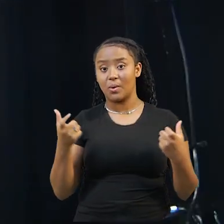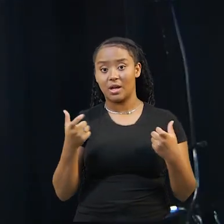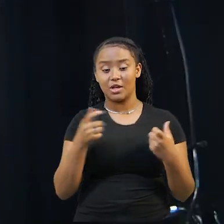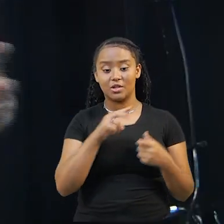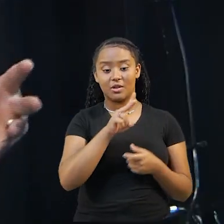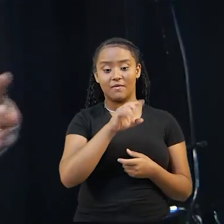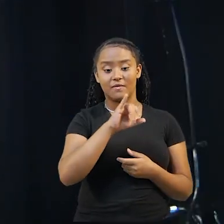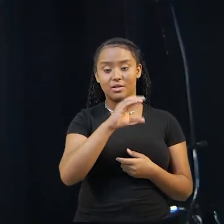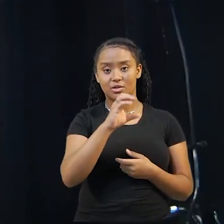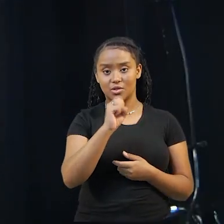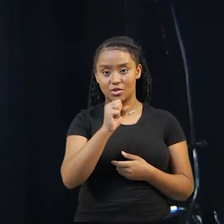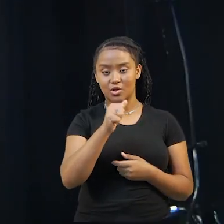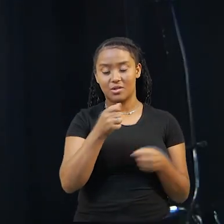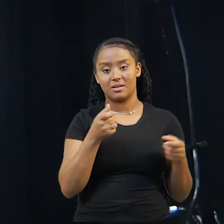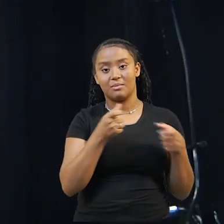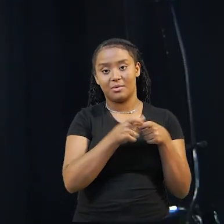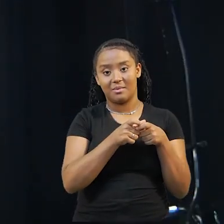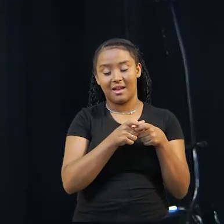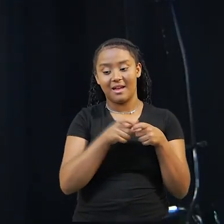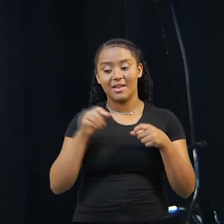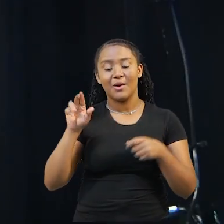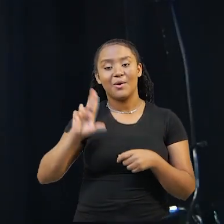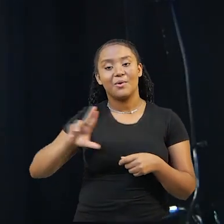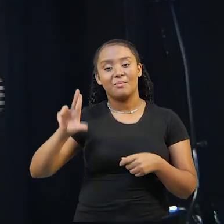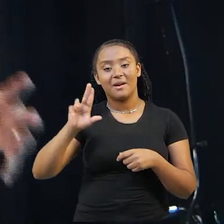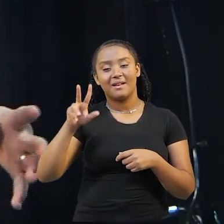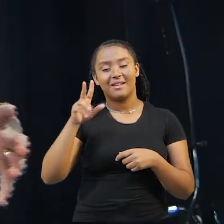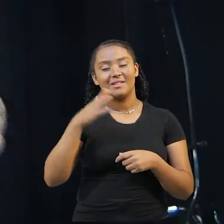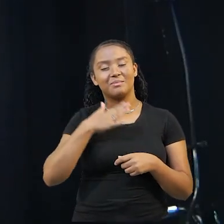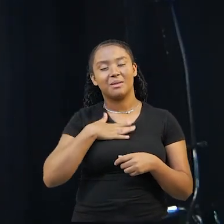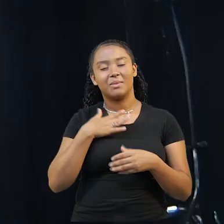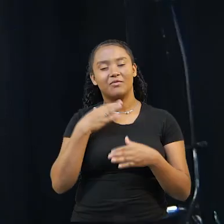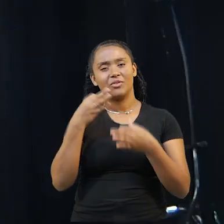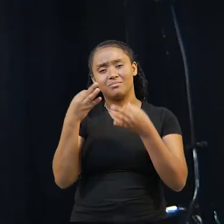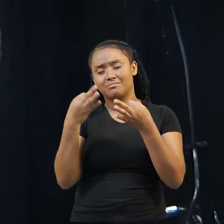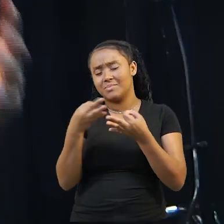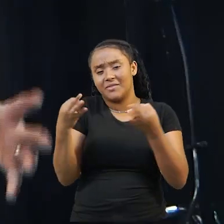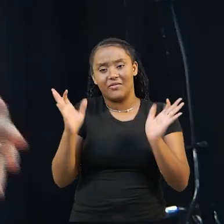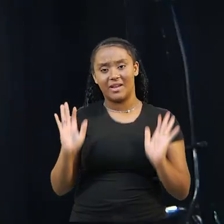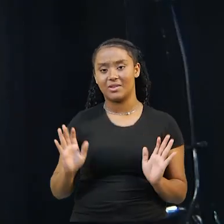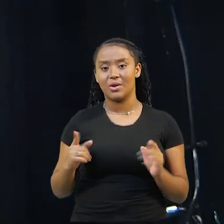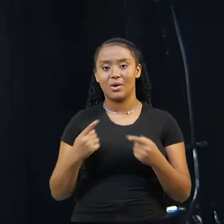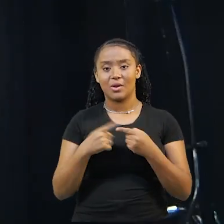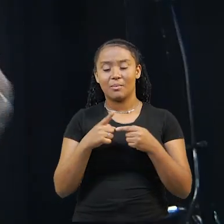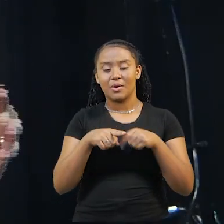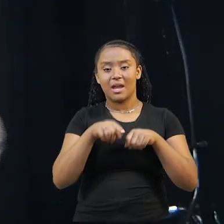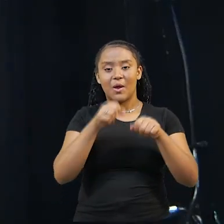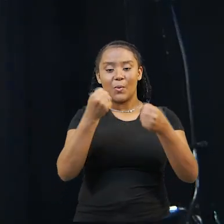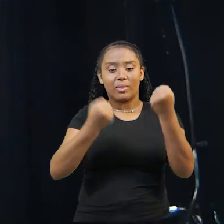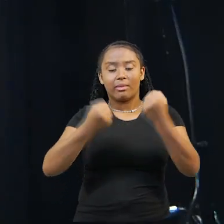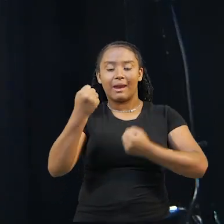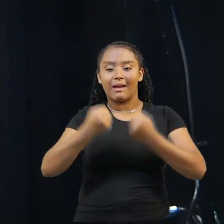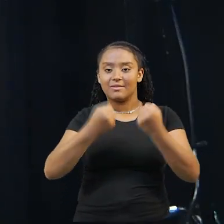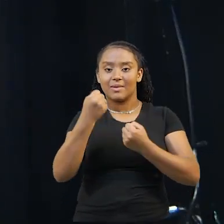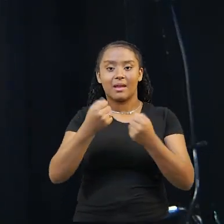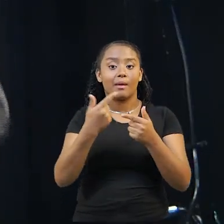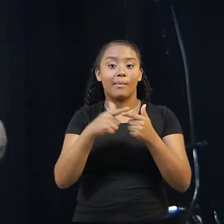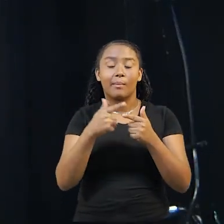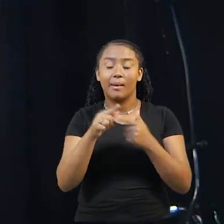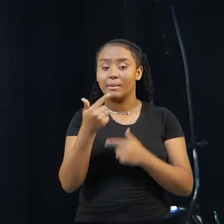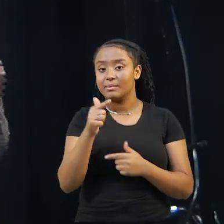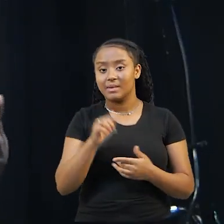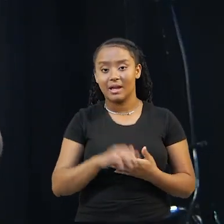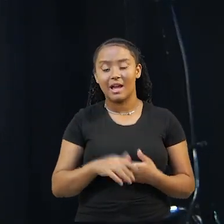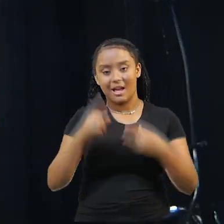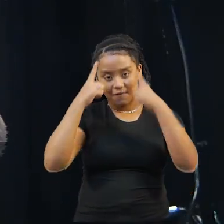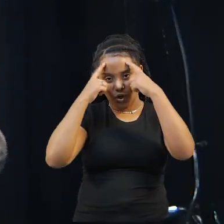pequeno, Uberlândia, para mim, foi uma cidade de um tamanho ideal. O trânsito aqui não é um problema, a